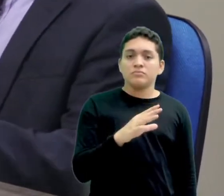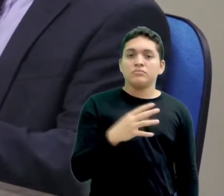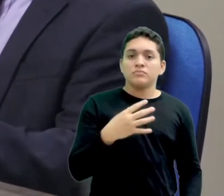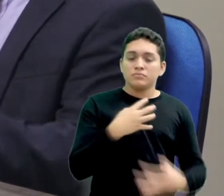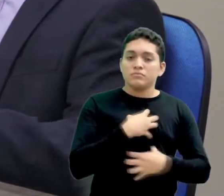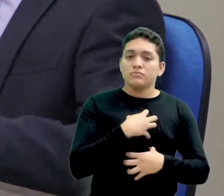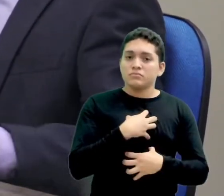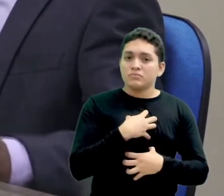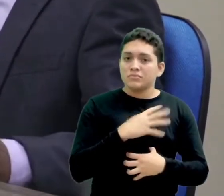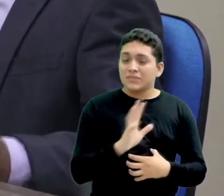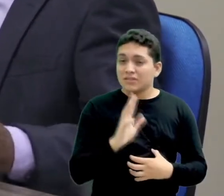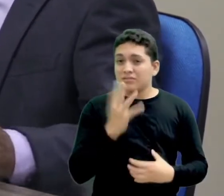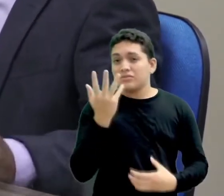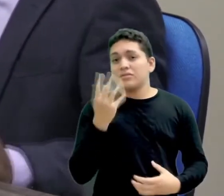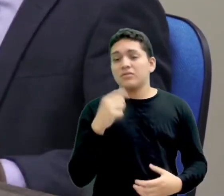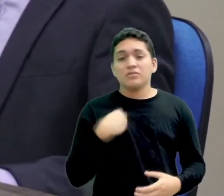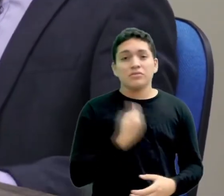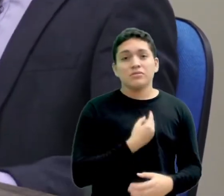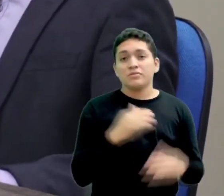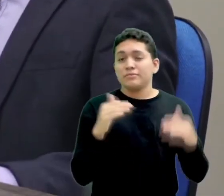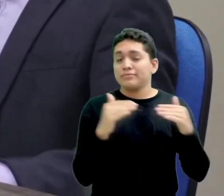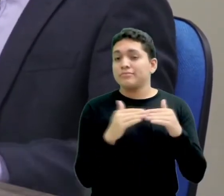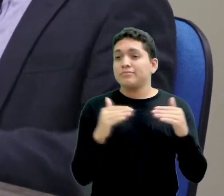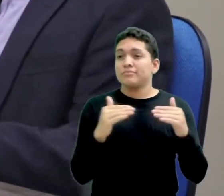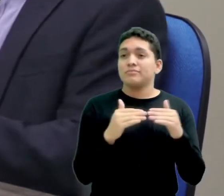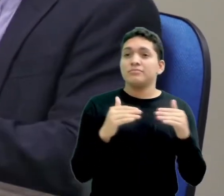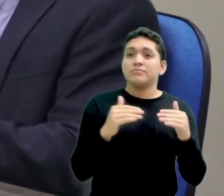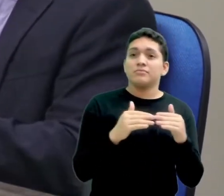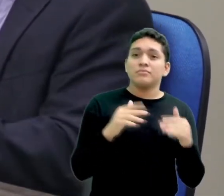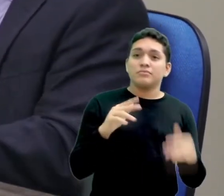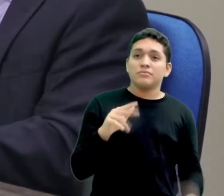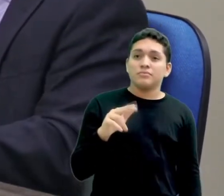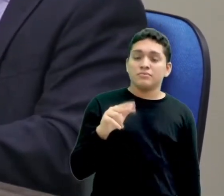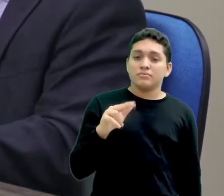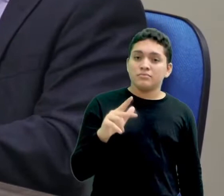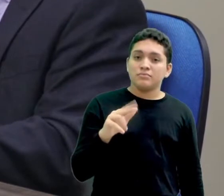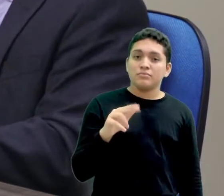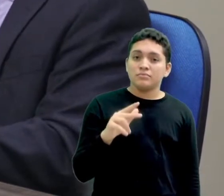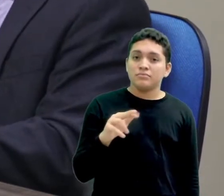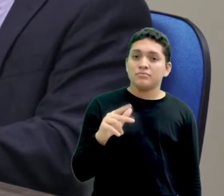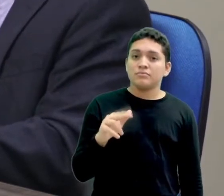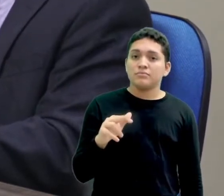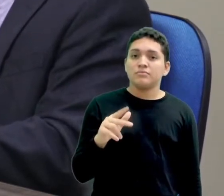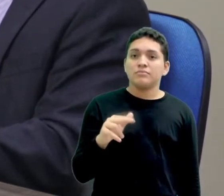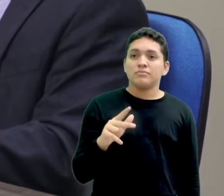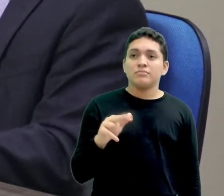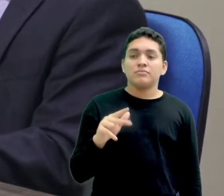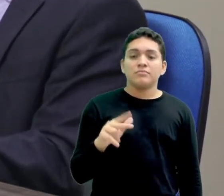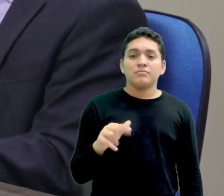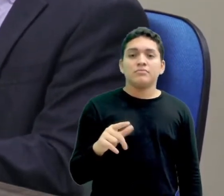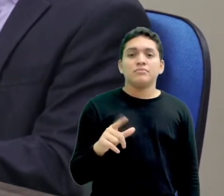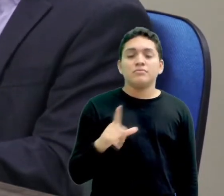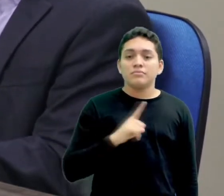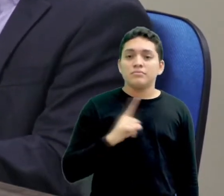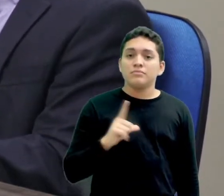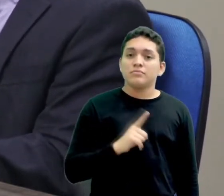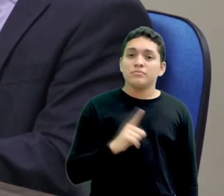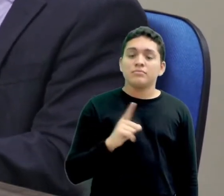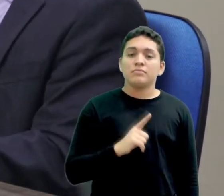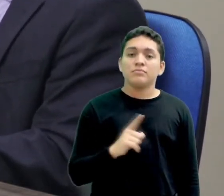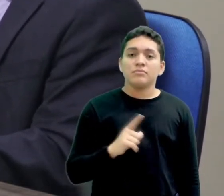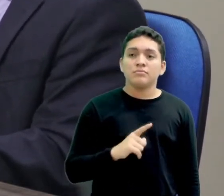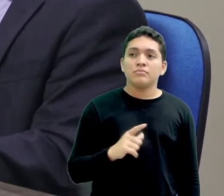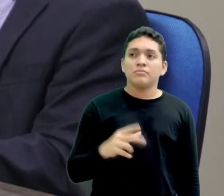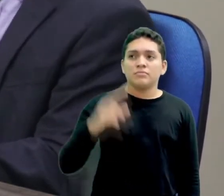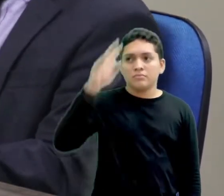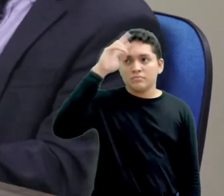vezes quando nós não concorda com o irmão. Ora, nós temos um caso que Paulo ele reprova, não vou me